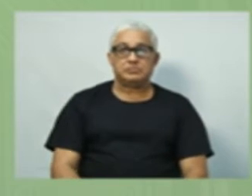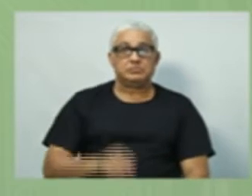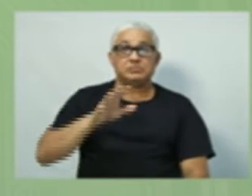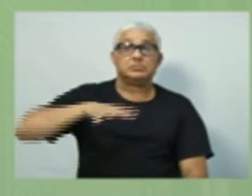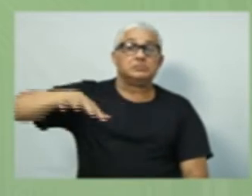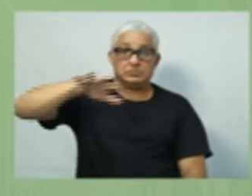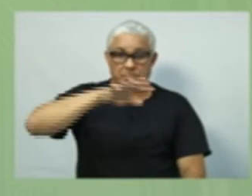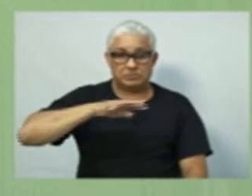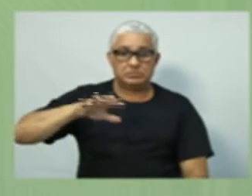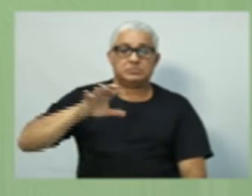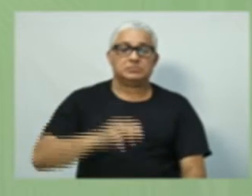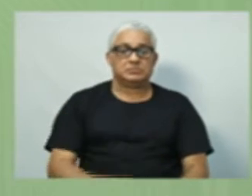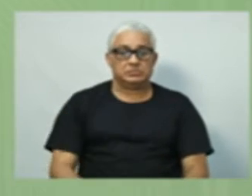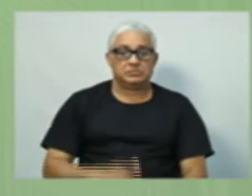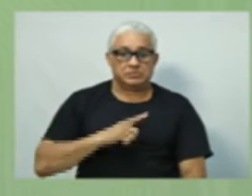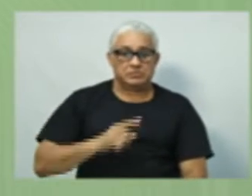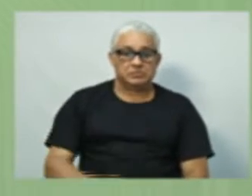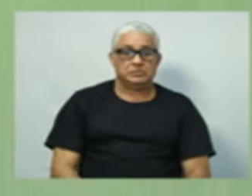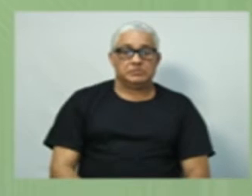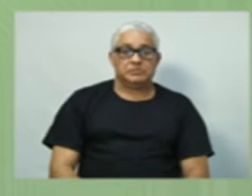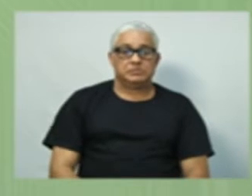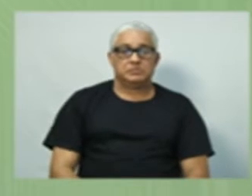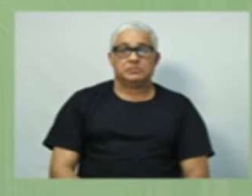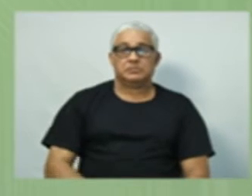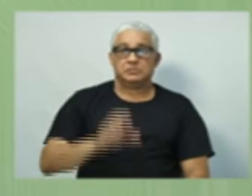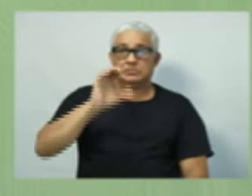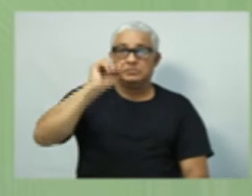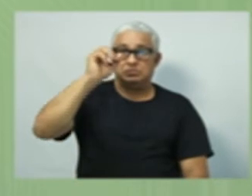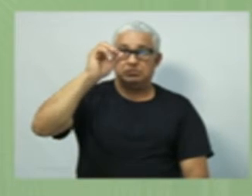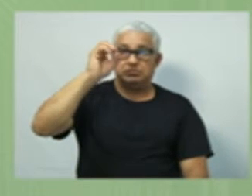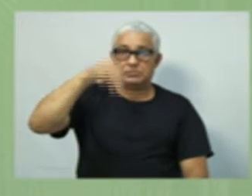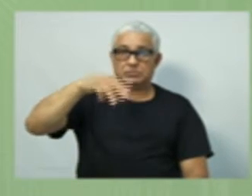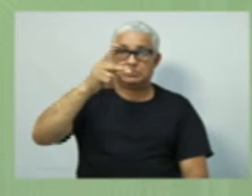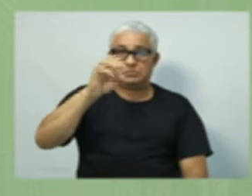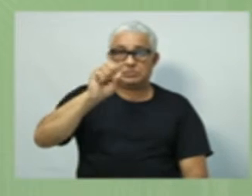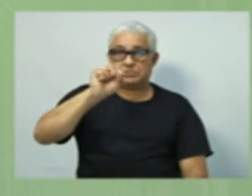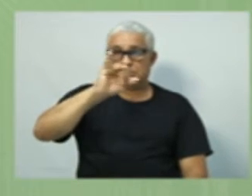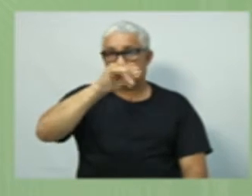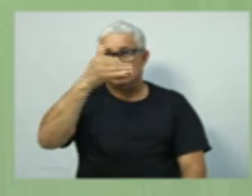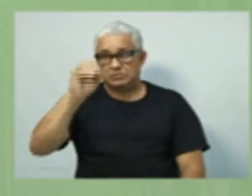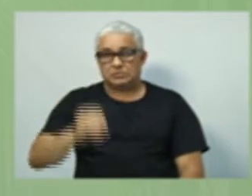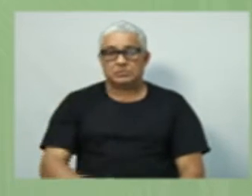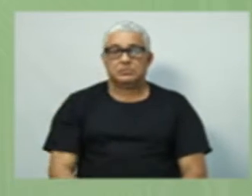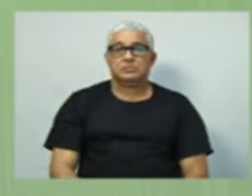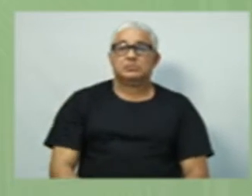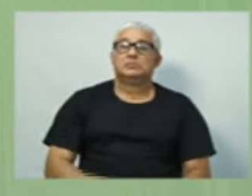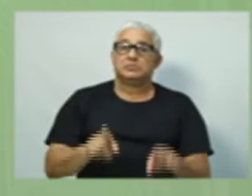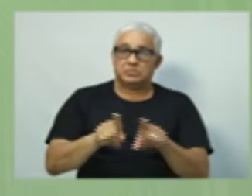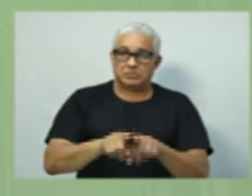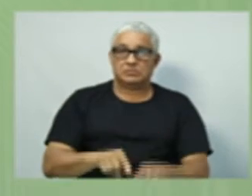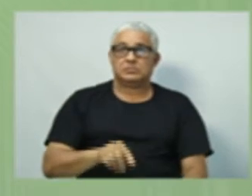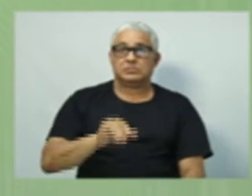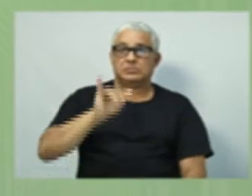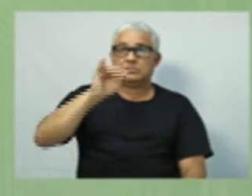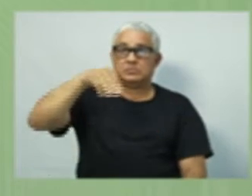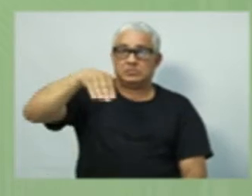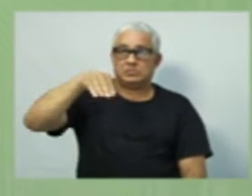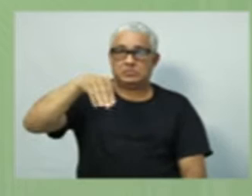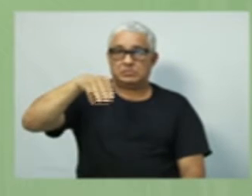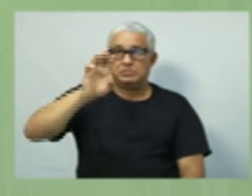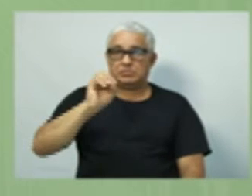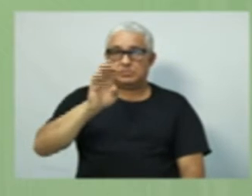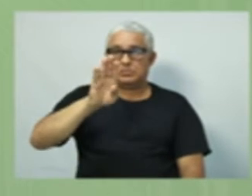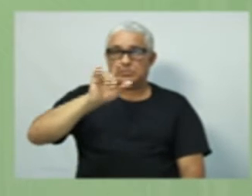ou participação de capital de terceiros nós vamos trabalhar composição do endividamento a gente trabalha também imobilização do